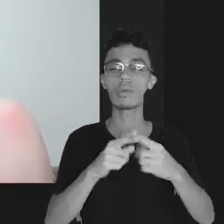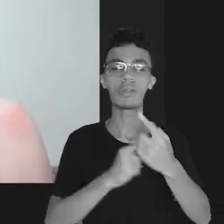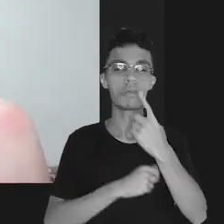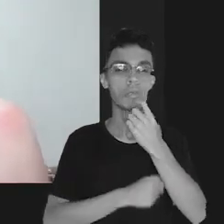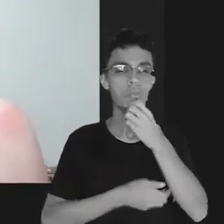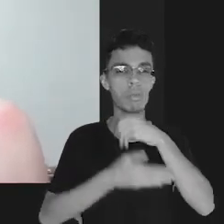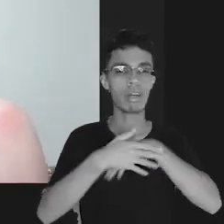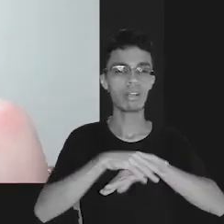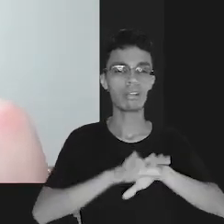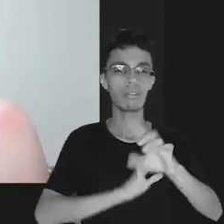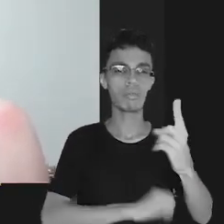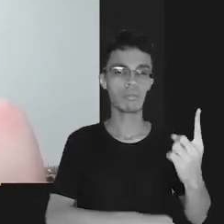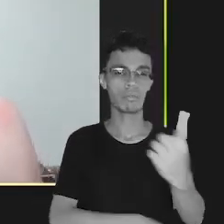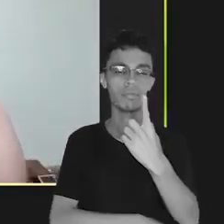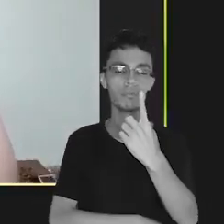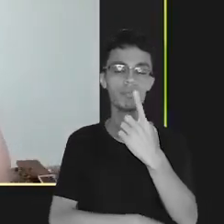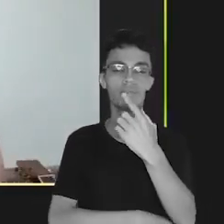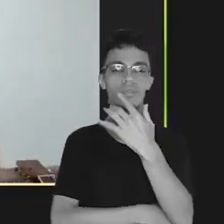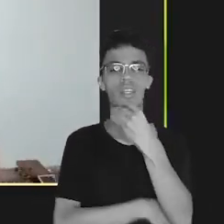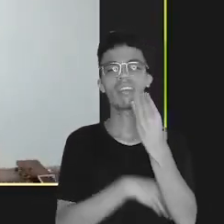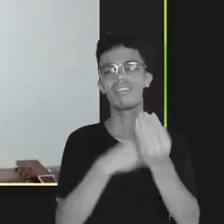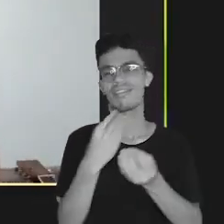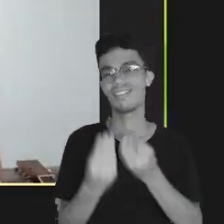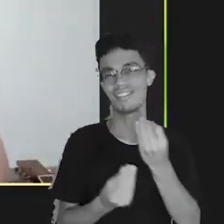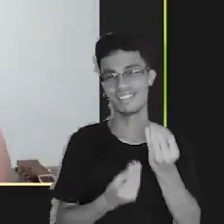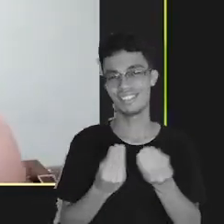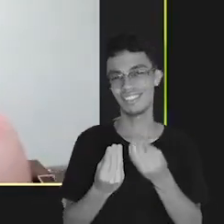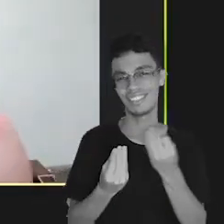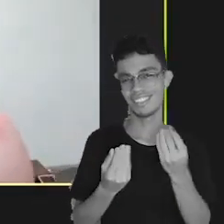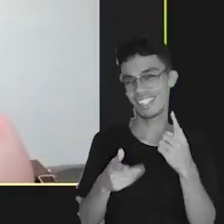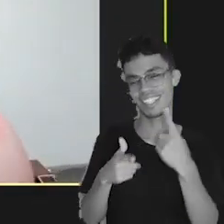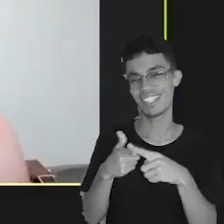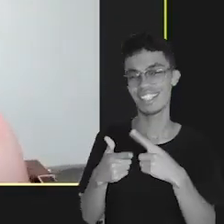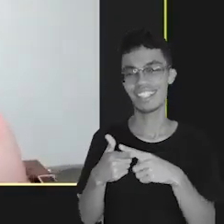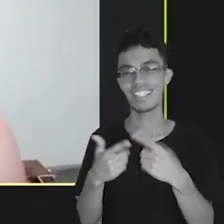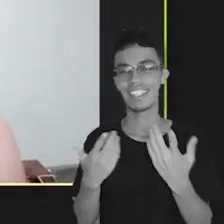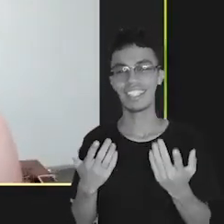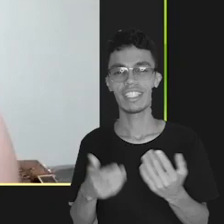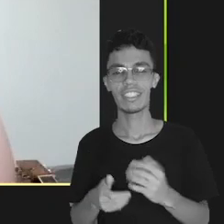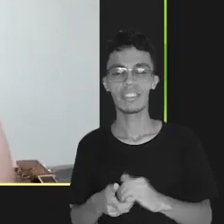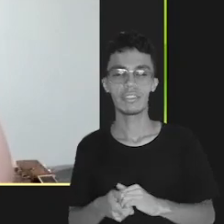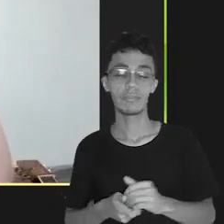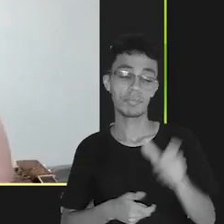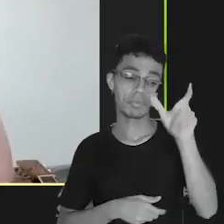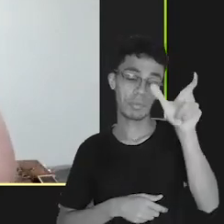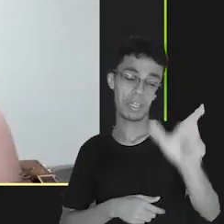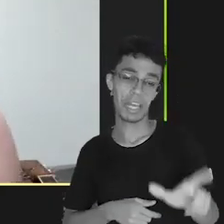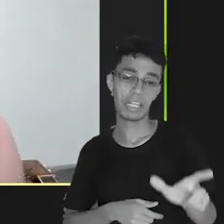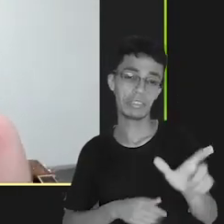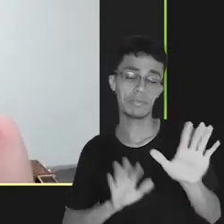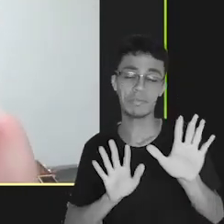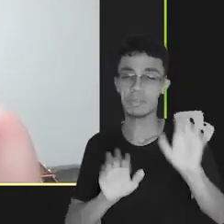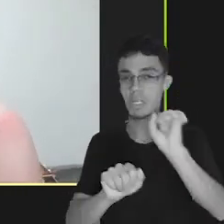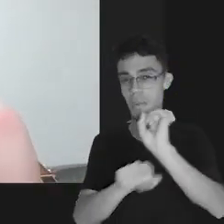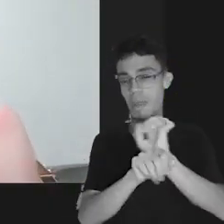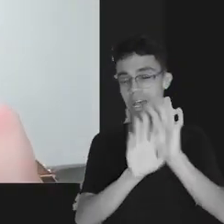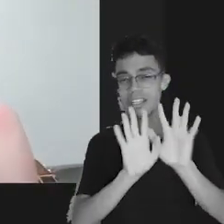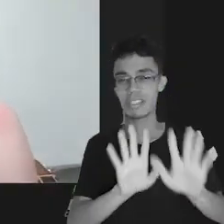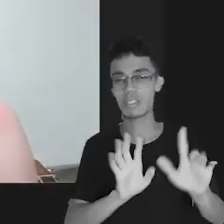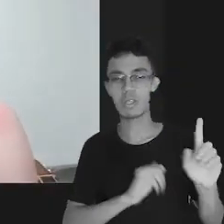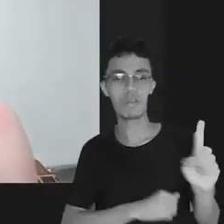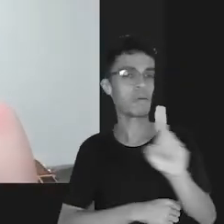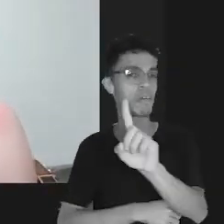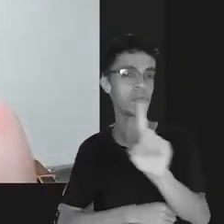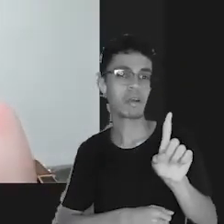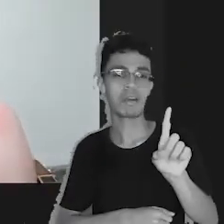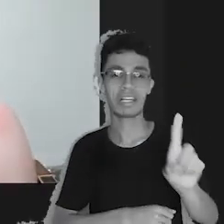Deixai-o vir a mim. É impossível. Por quê? Ele não sai de onde está.